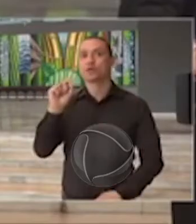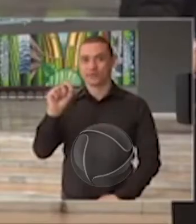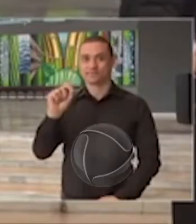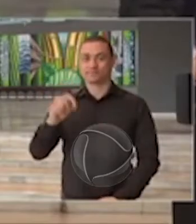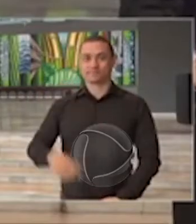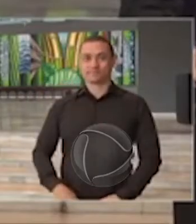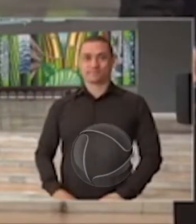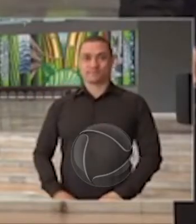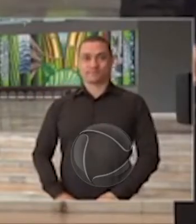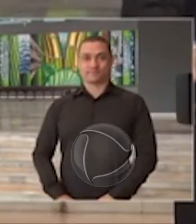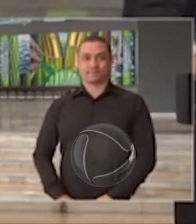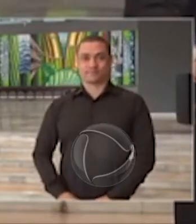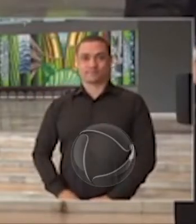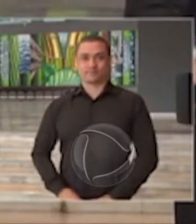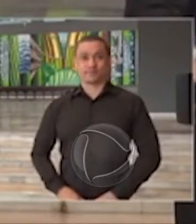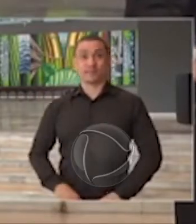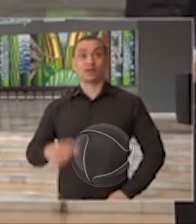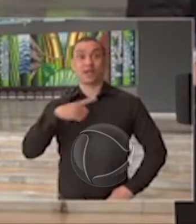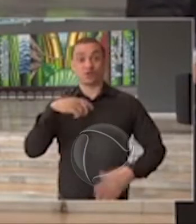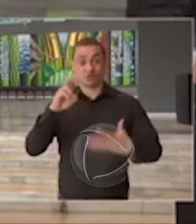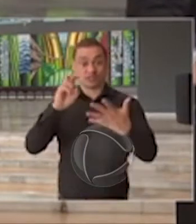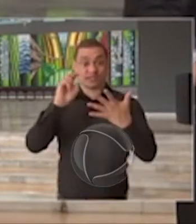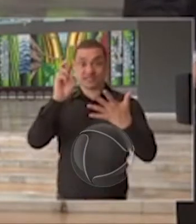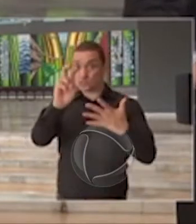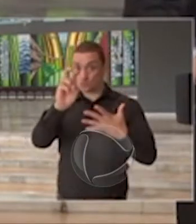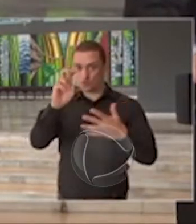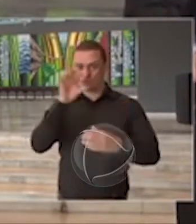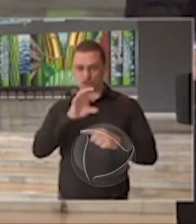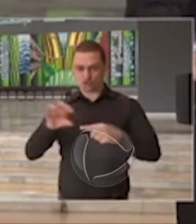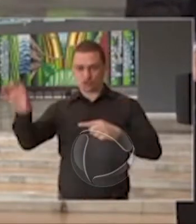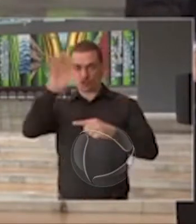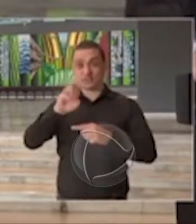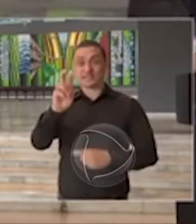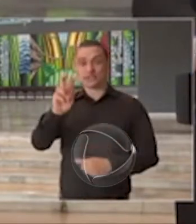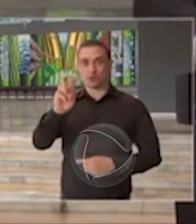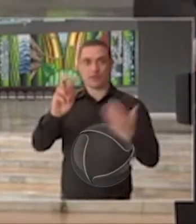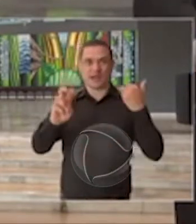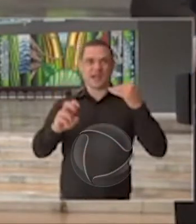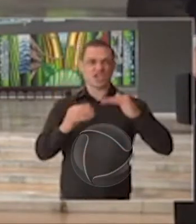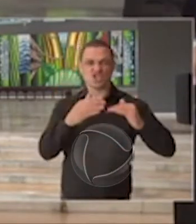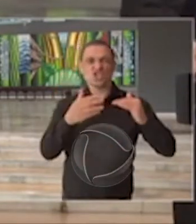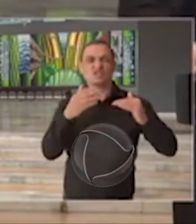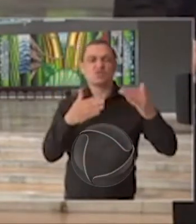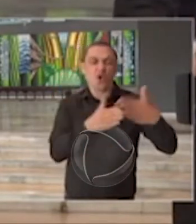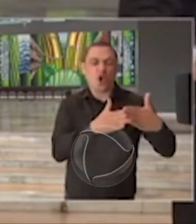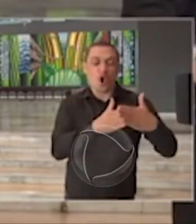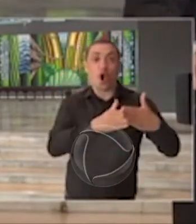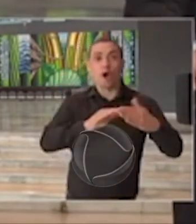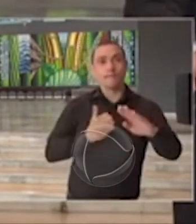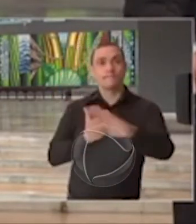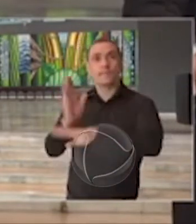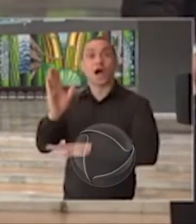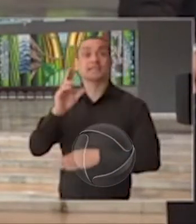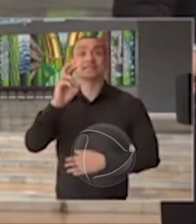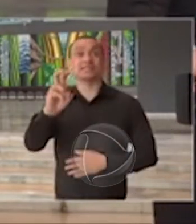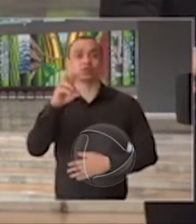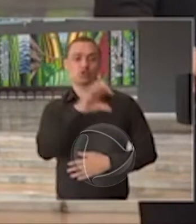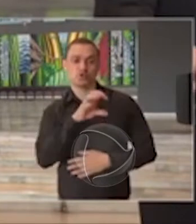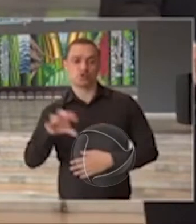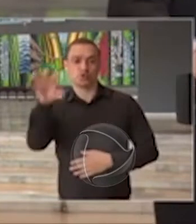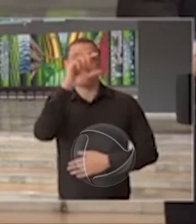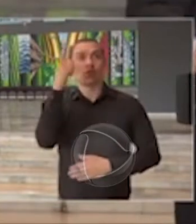do amarela nós temos cinco regiões que progrediram né saíram de fases mais restritivos para fases